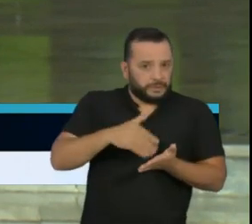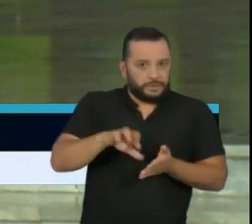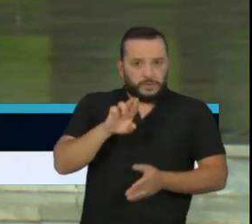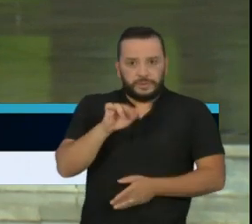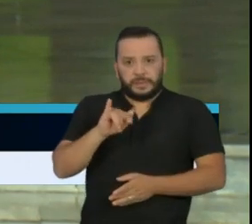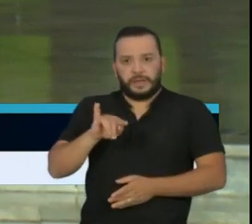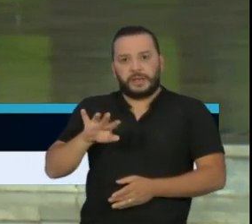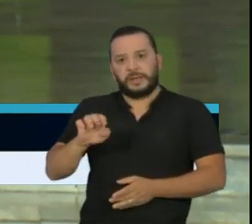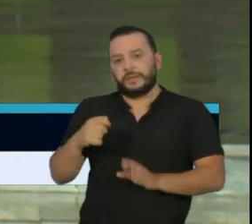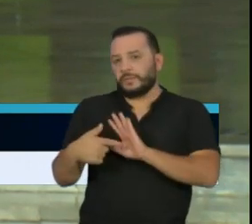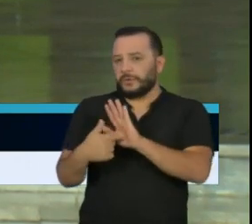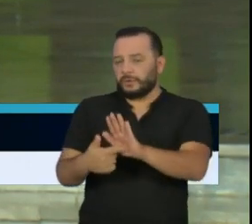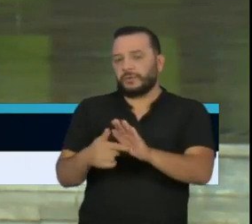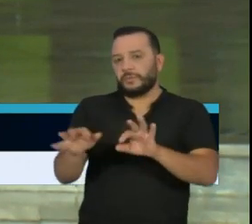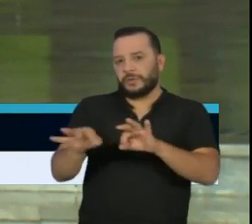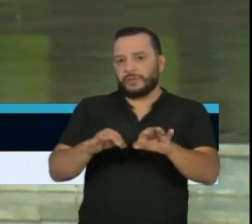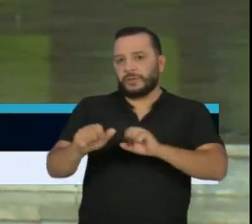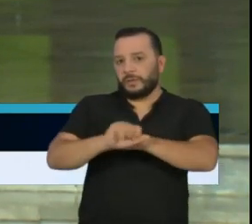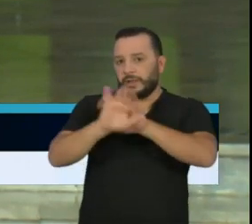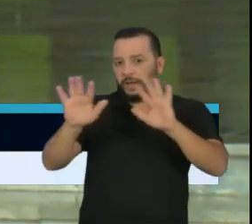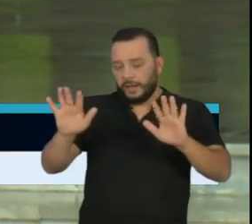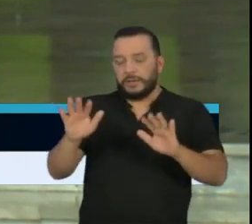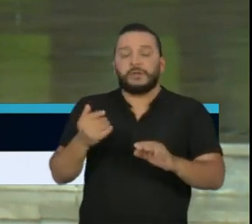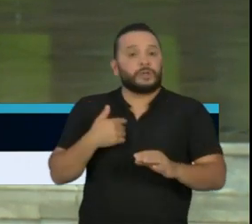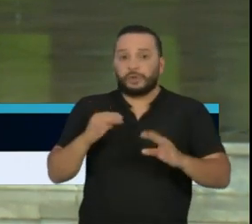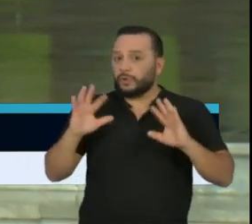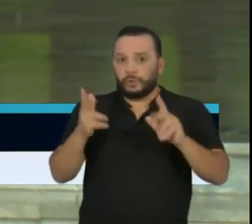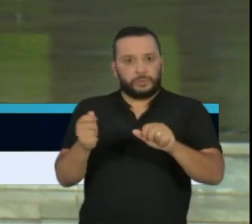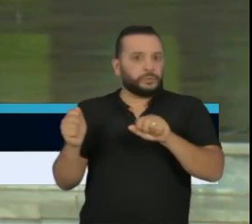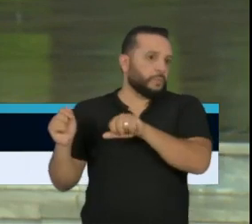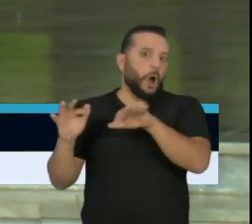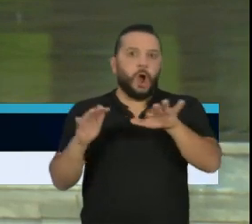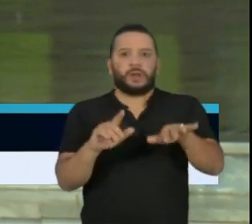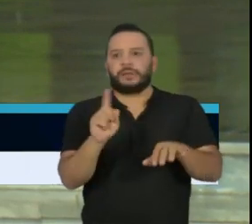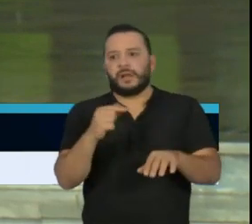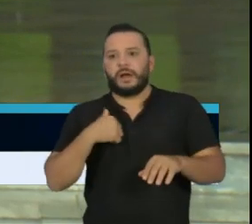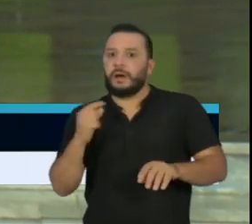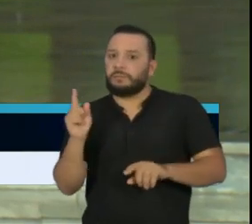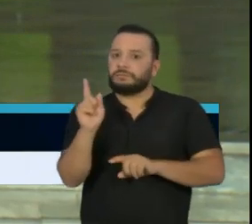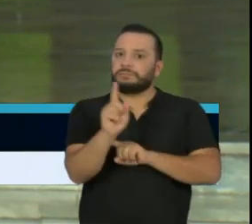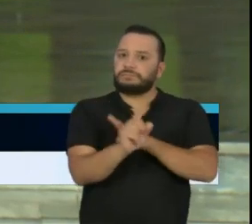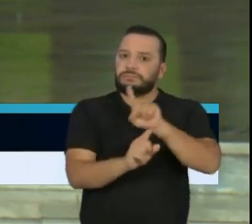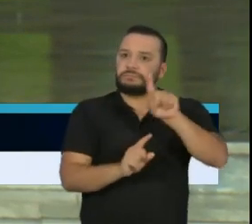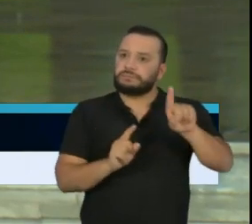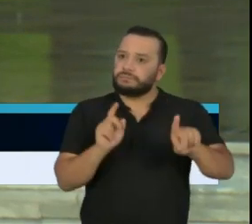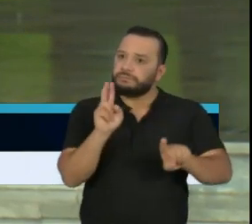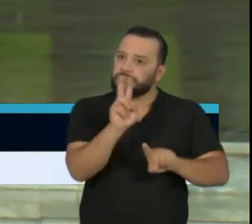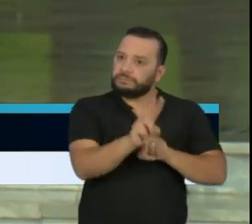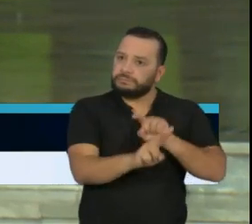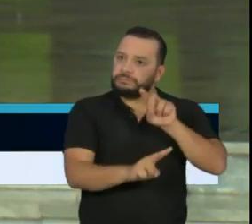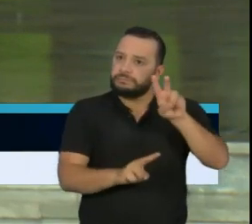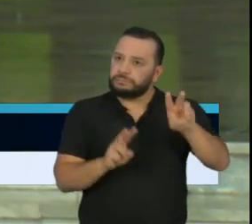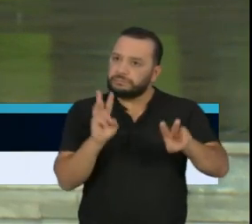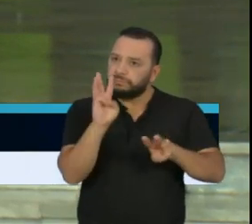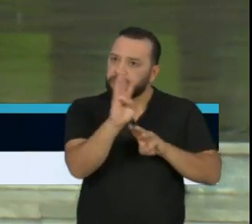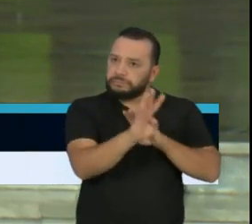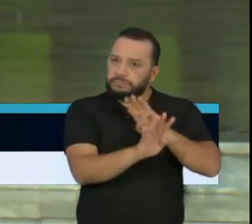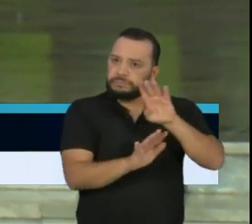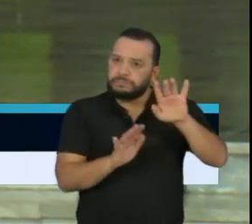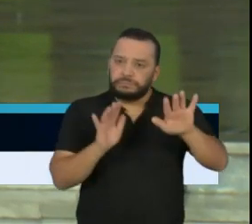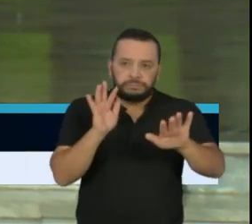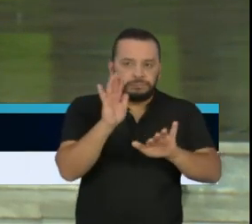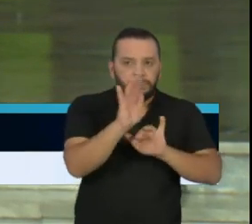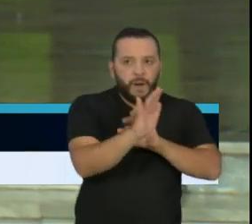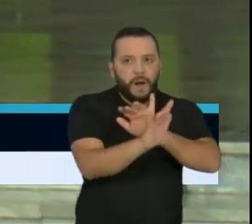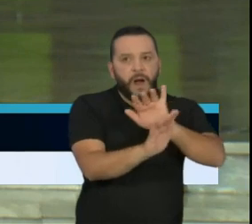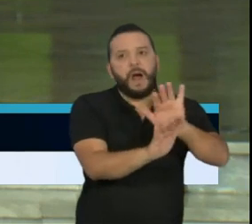esse plano de maneira muito clara, que a volta é gradual, está se pensando exatamente nisso, prioritariamente aquelas atividades